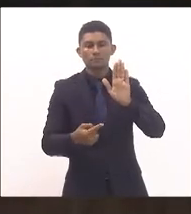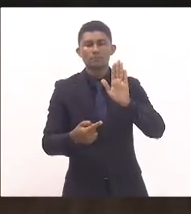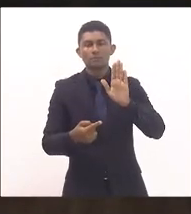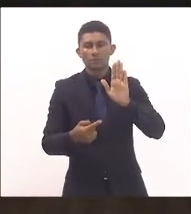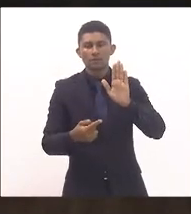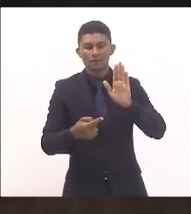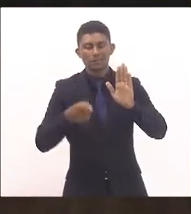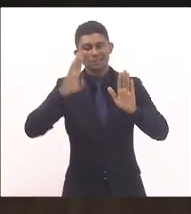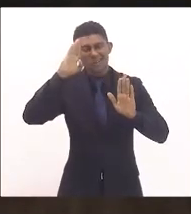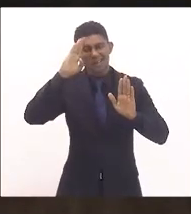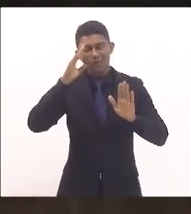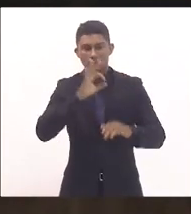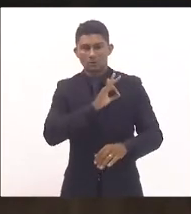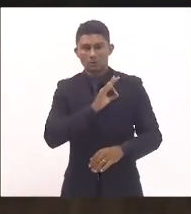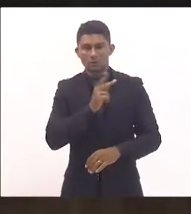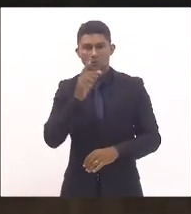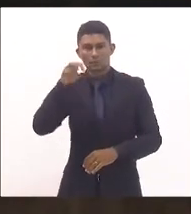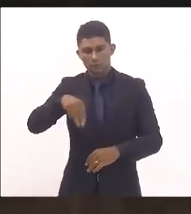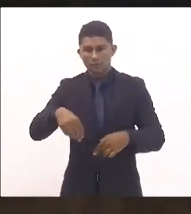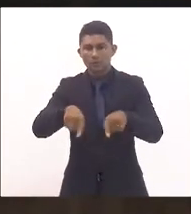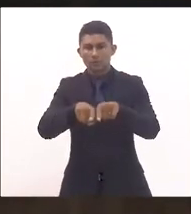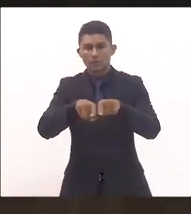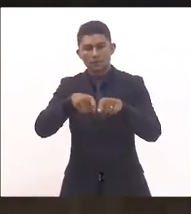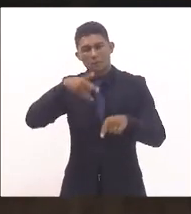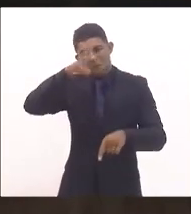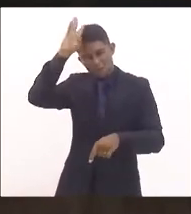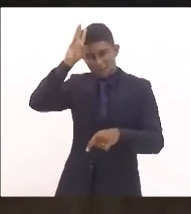militares, tanto policiais militares quanto do Corpo de Bombeiros